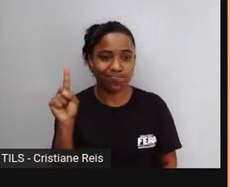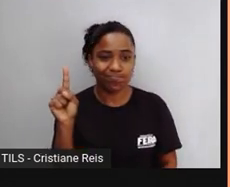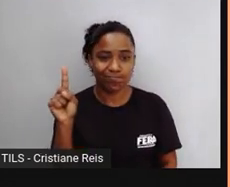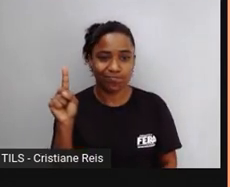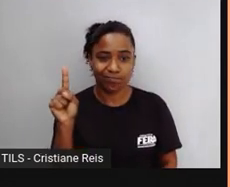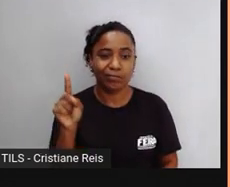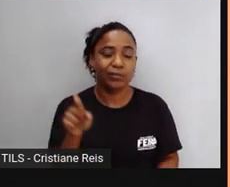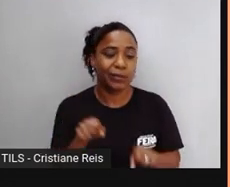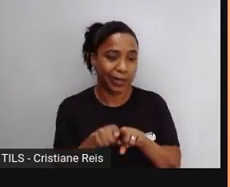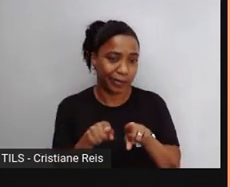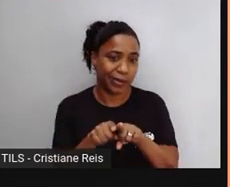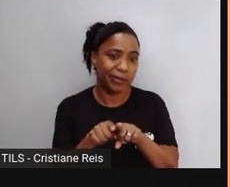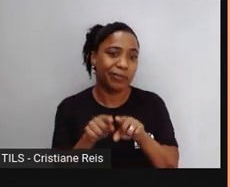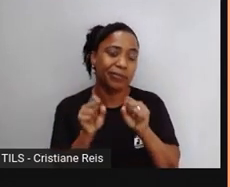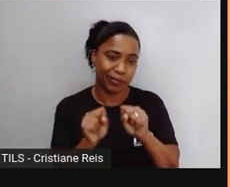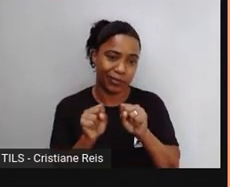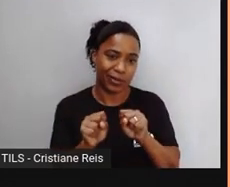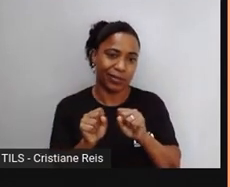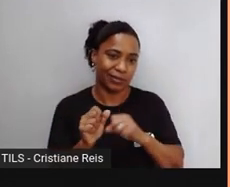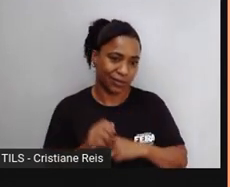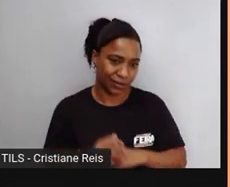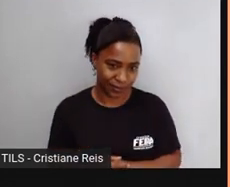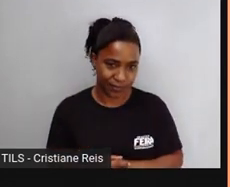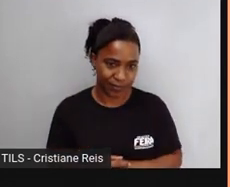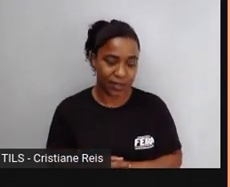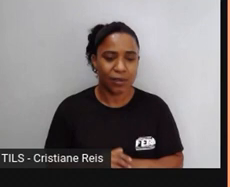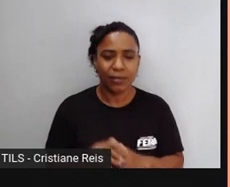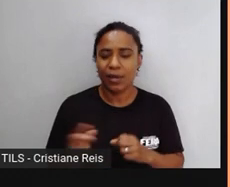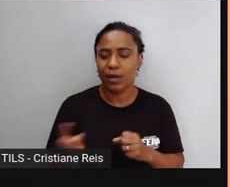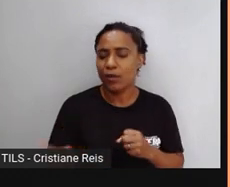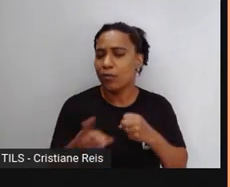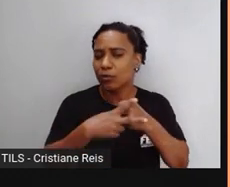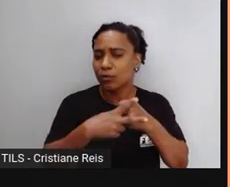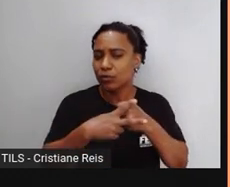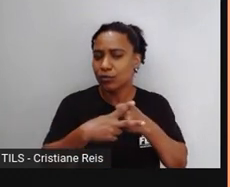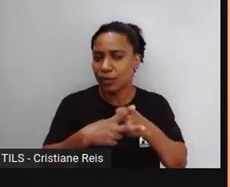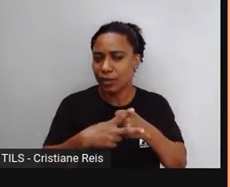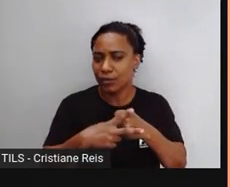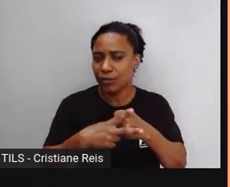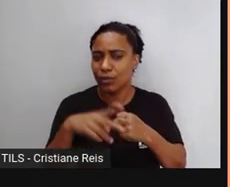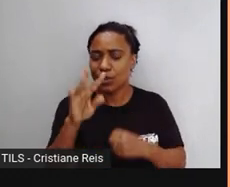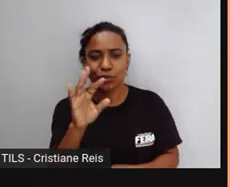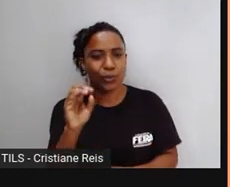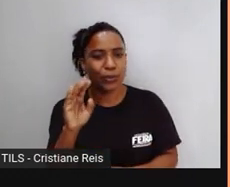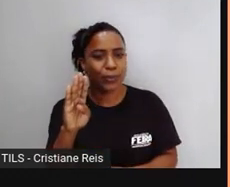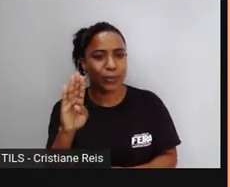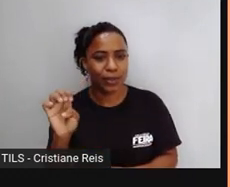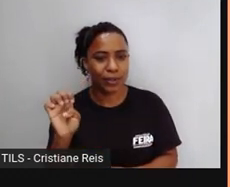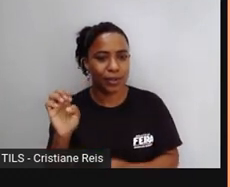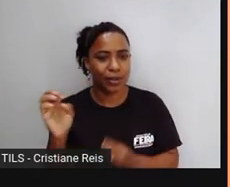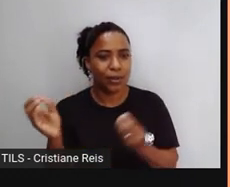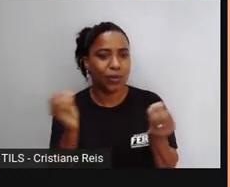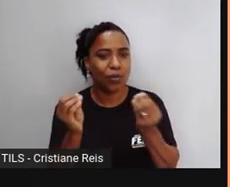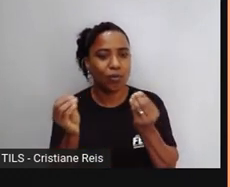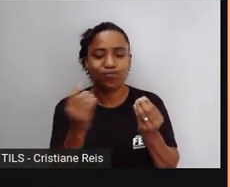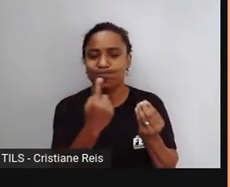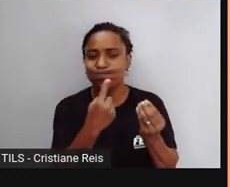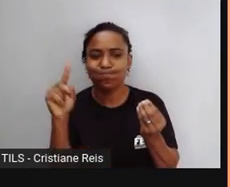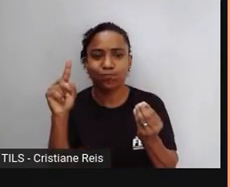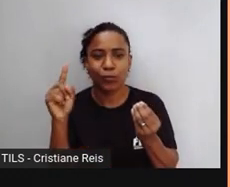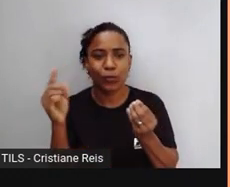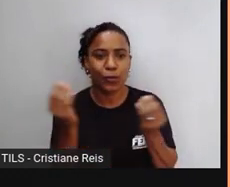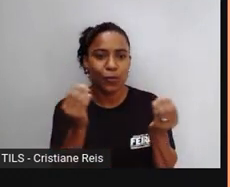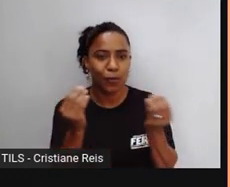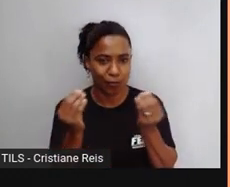negar algo, utilizando o verbo to be, apenas vamos acrescentar a partícula not.